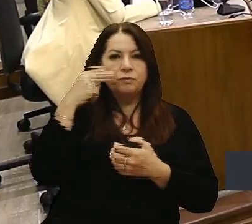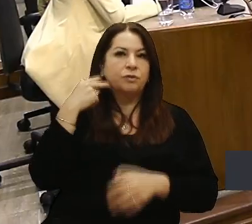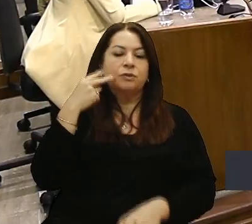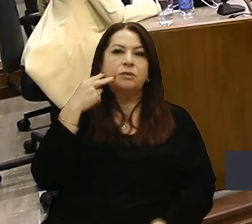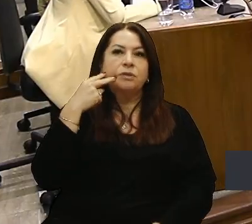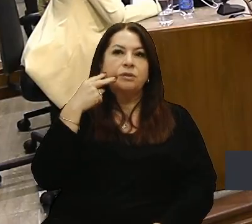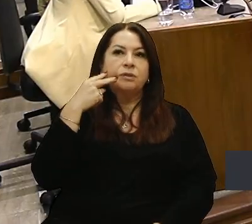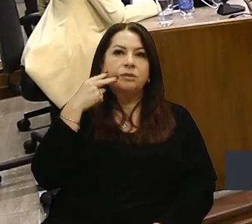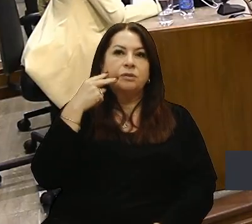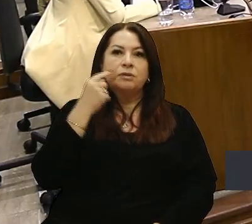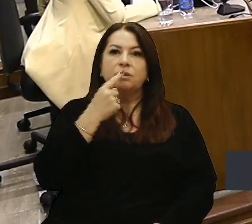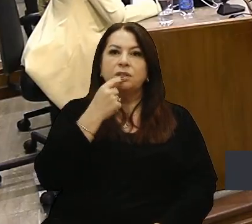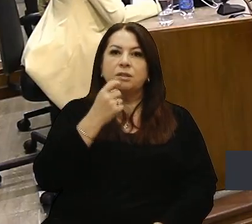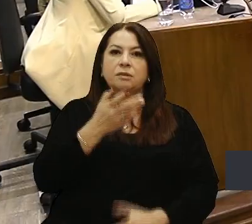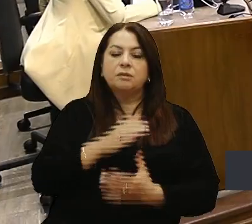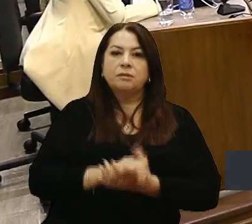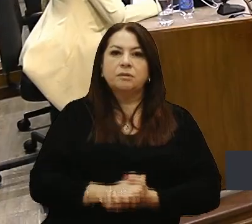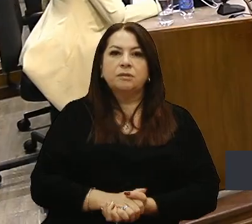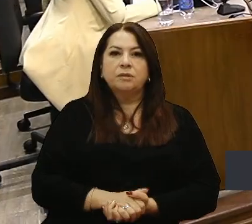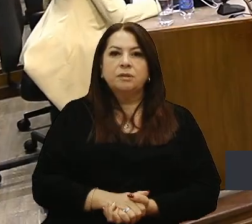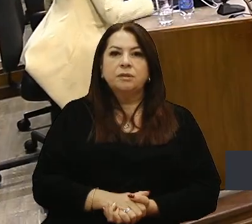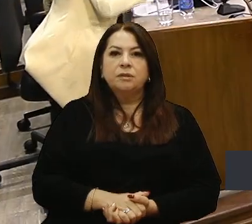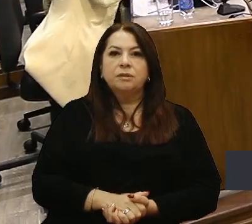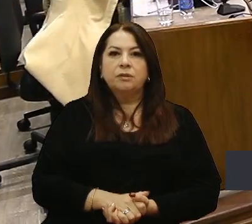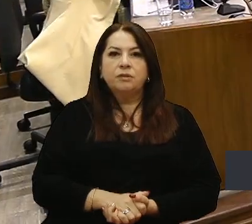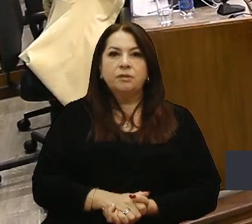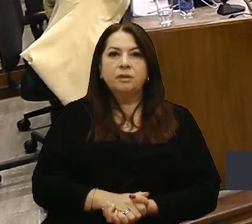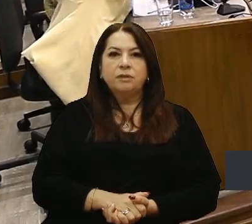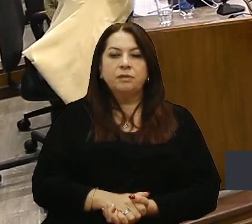inscrita, vereadora Rose Frigieri, com a palavra.